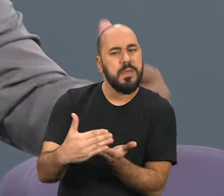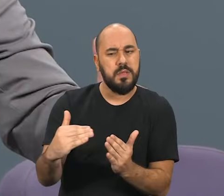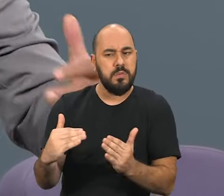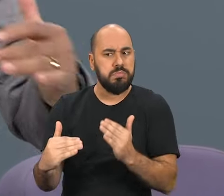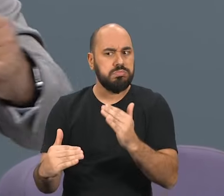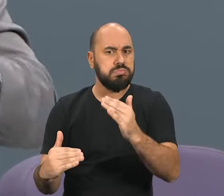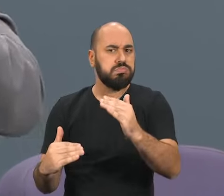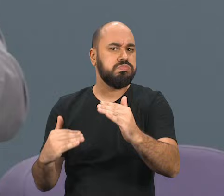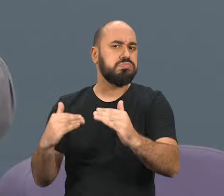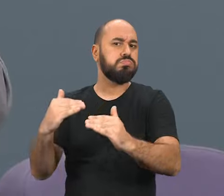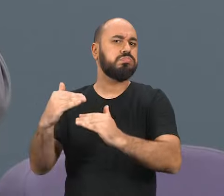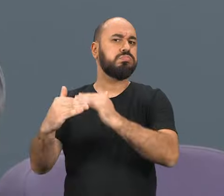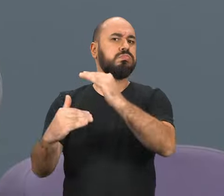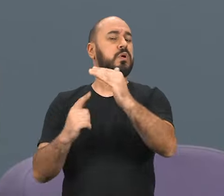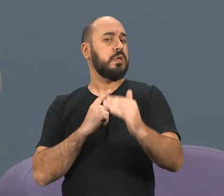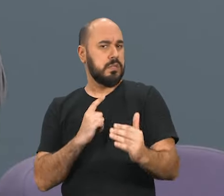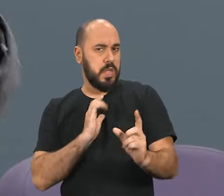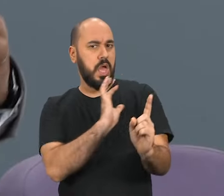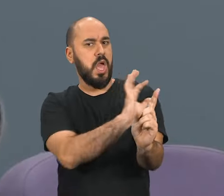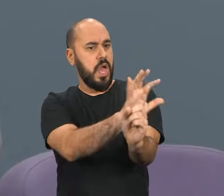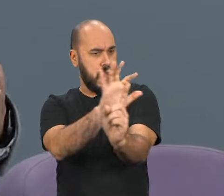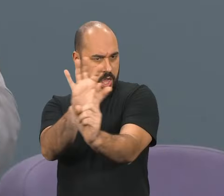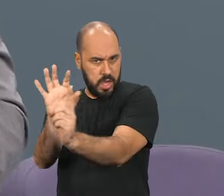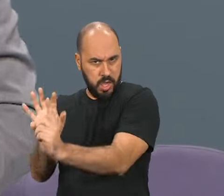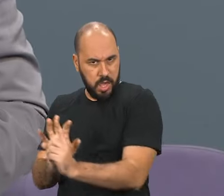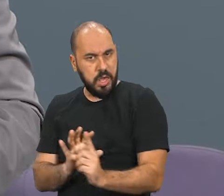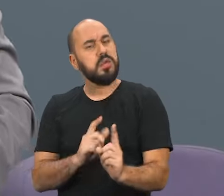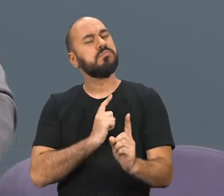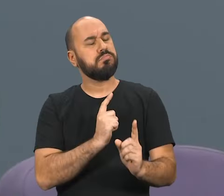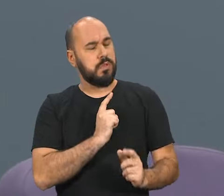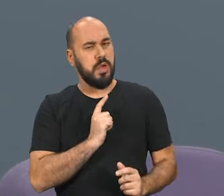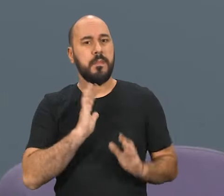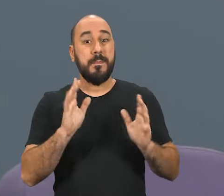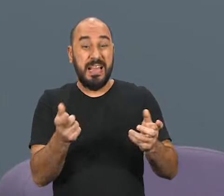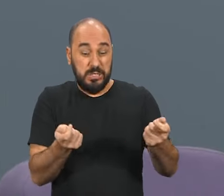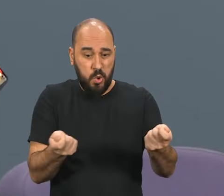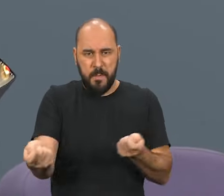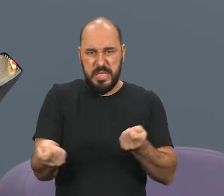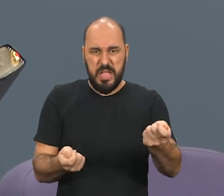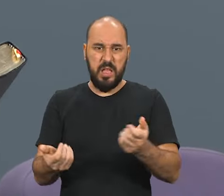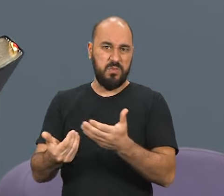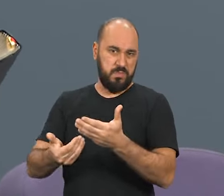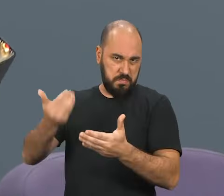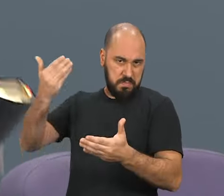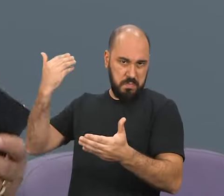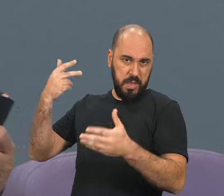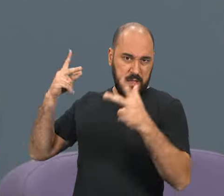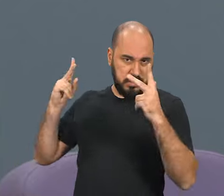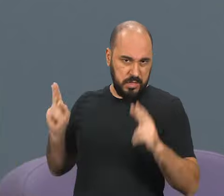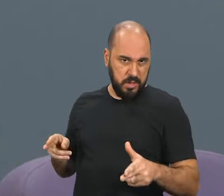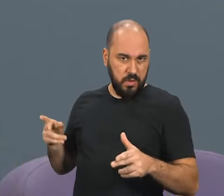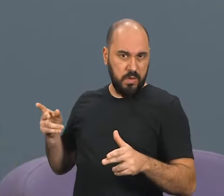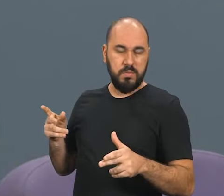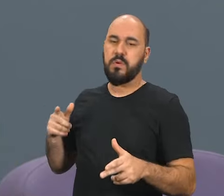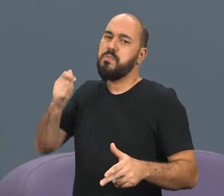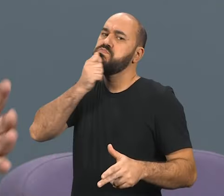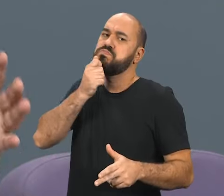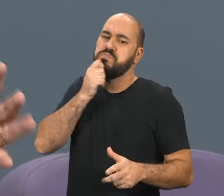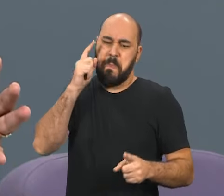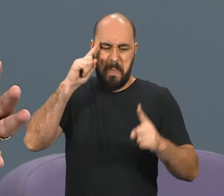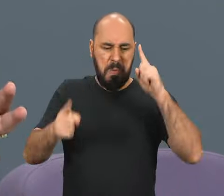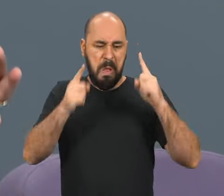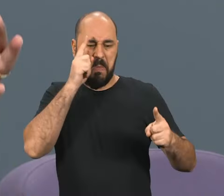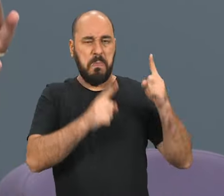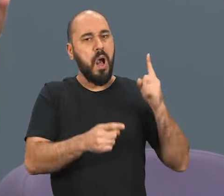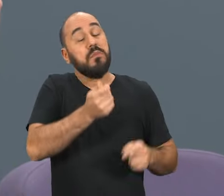ele exerce uma certa influência, ele tem alguma coisa, mas não domina com a força que dominou na Idade Média, tá certo?